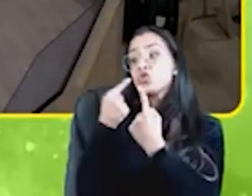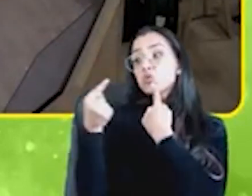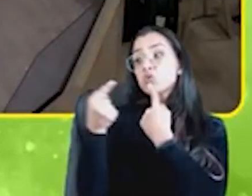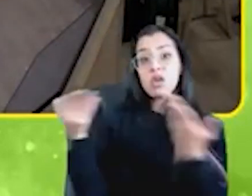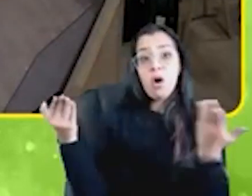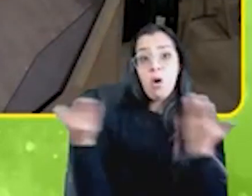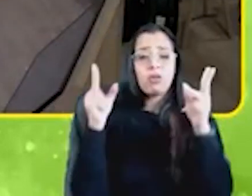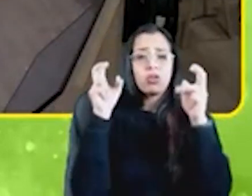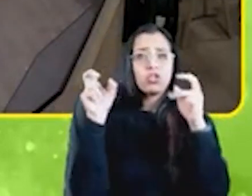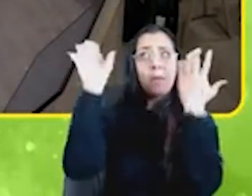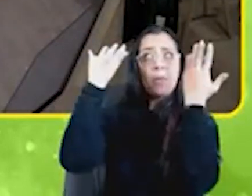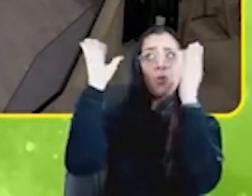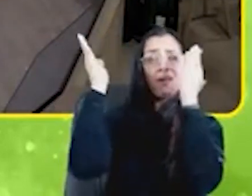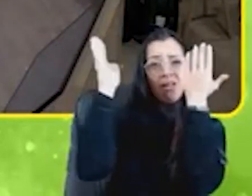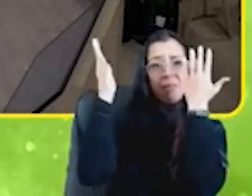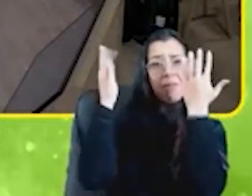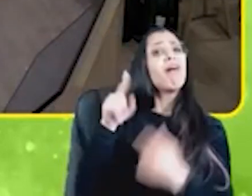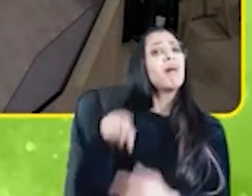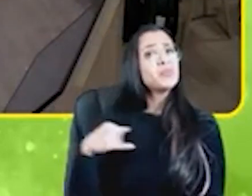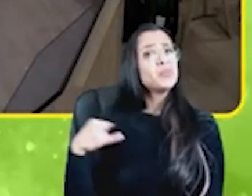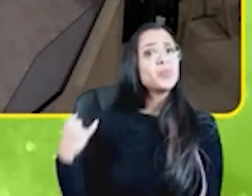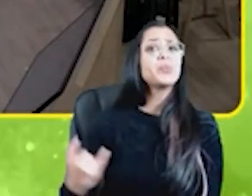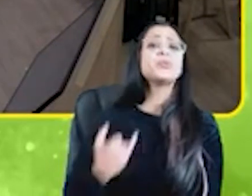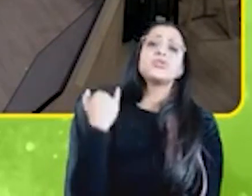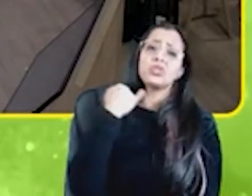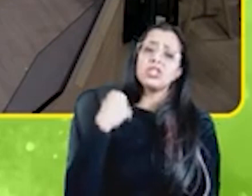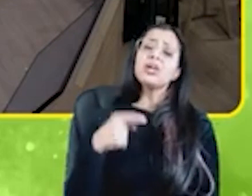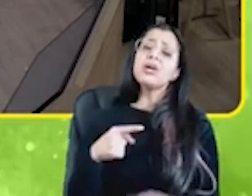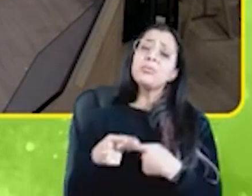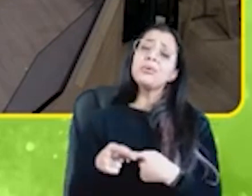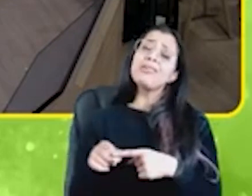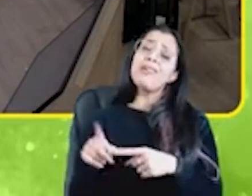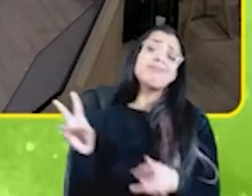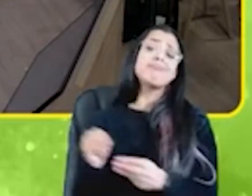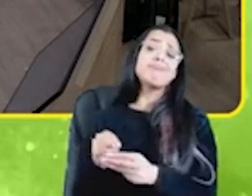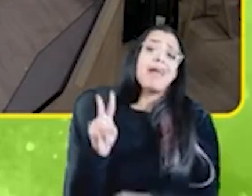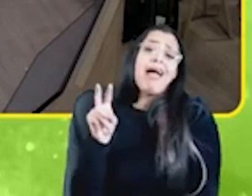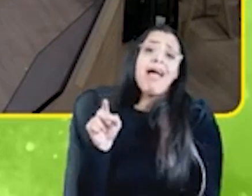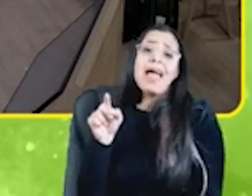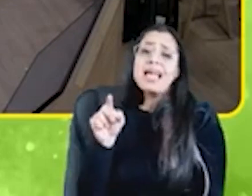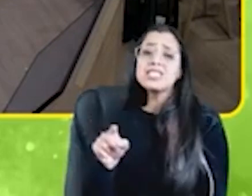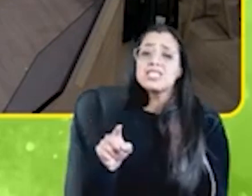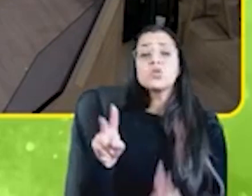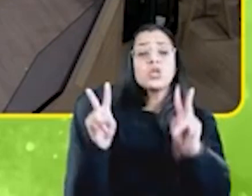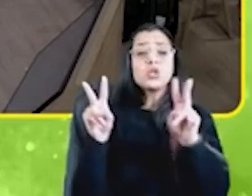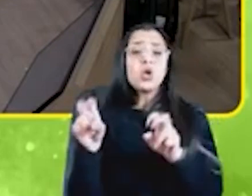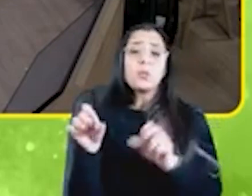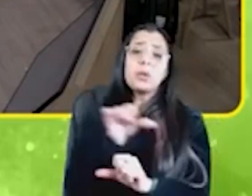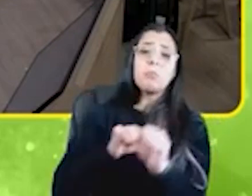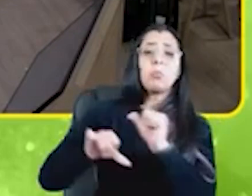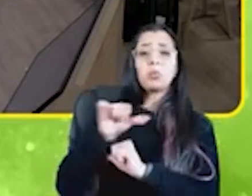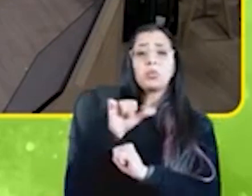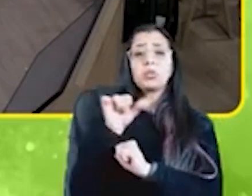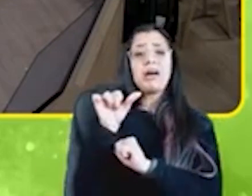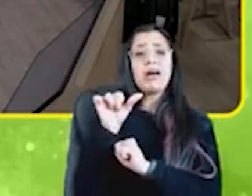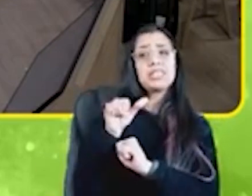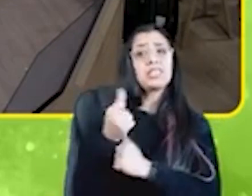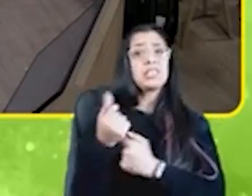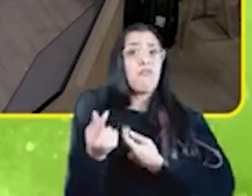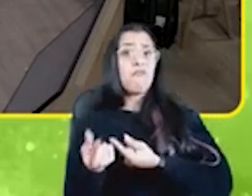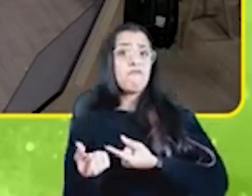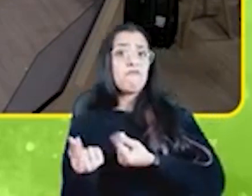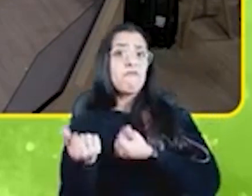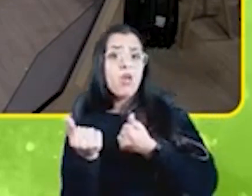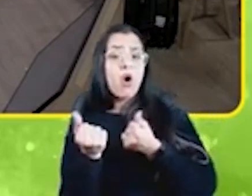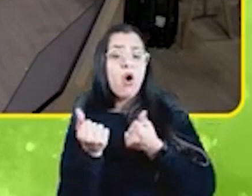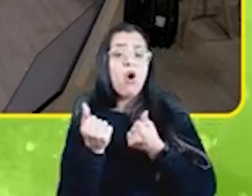porque ela não fundo é isso é uma discussão sobre mudança de Matriz de energia bom então tinhas implicações do custo da energia